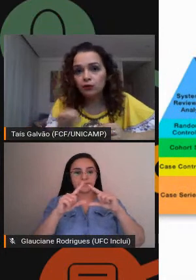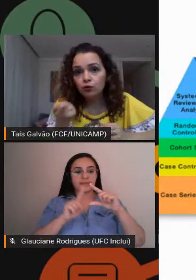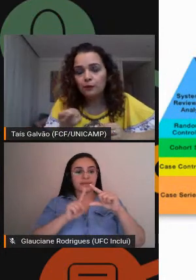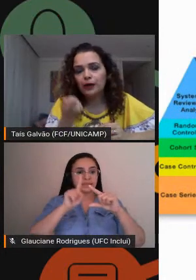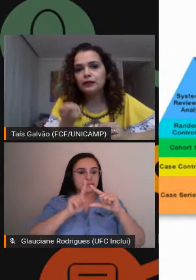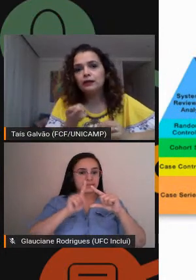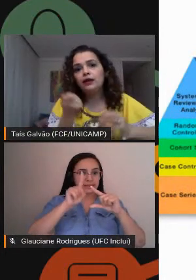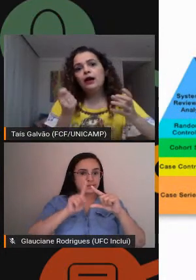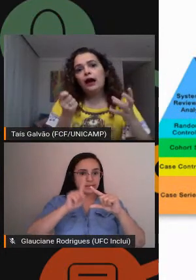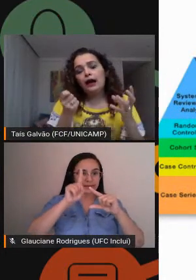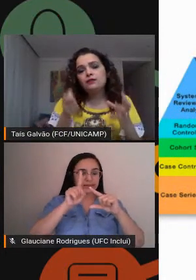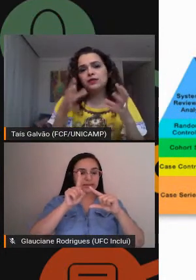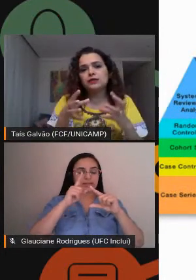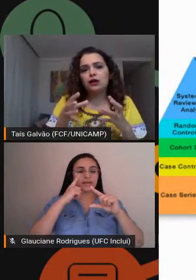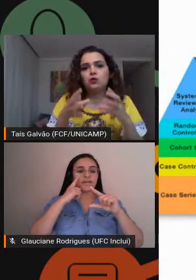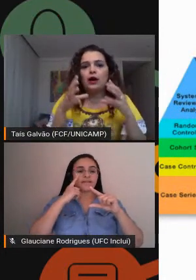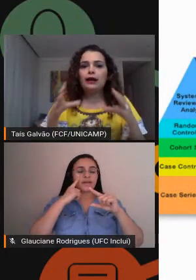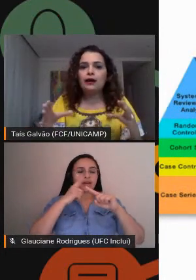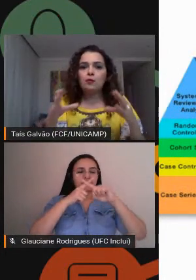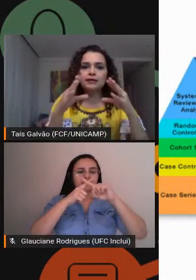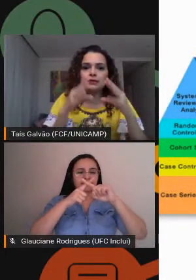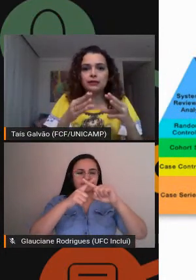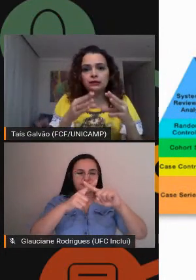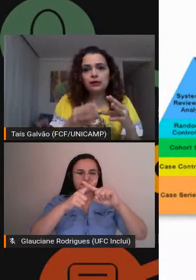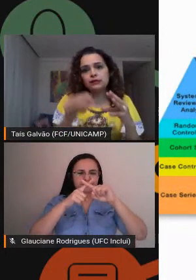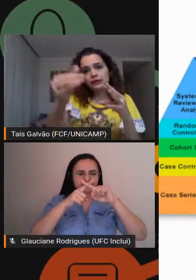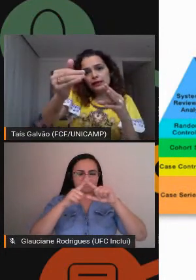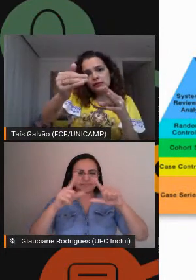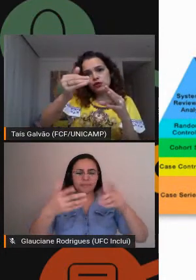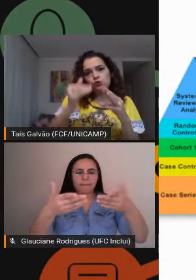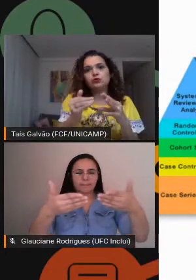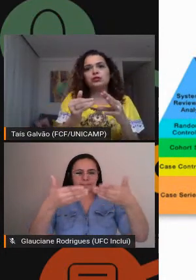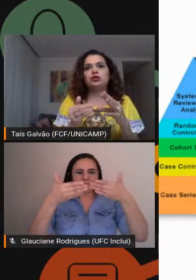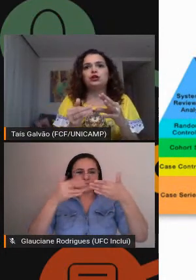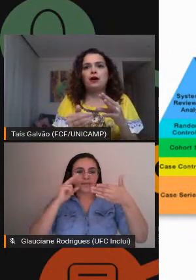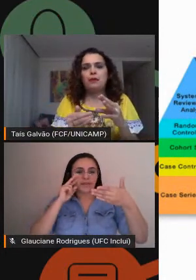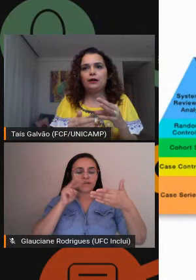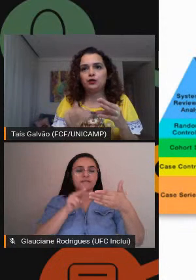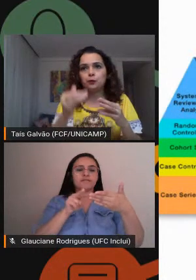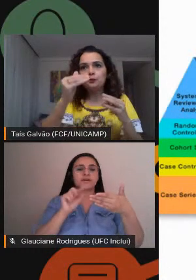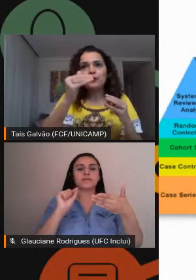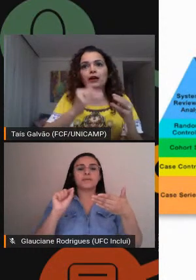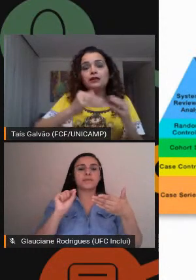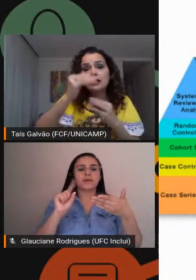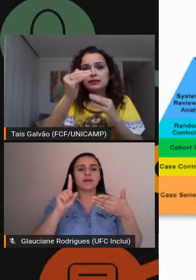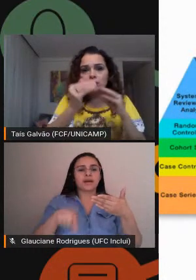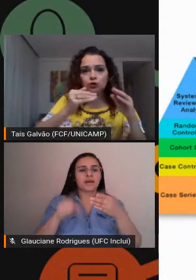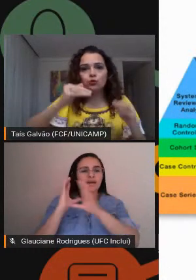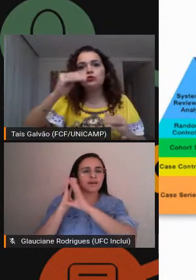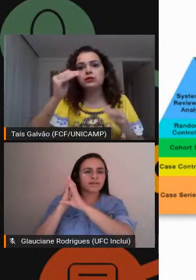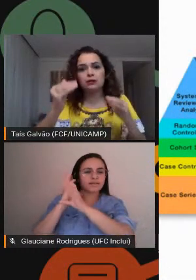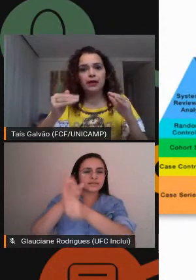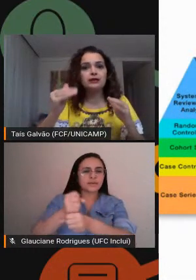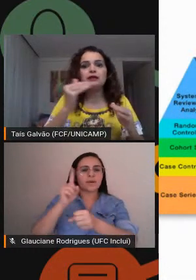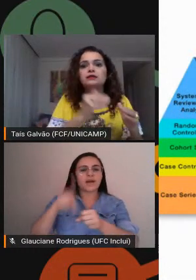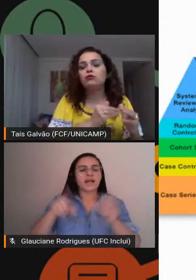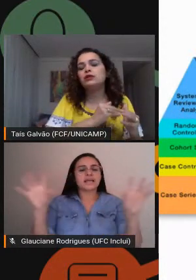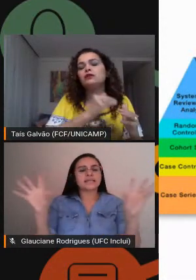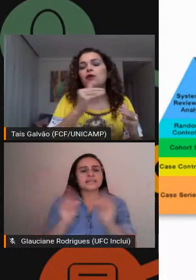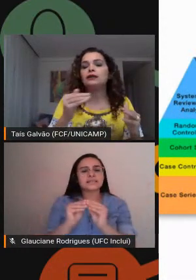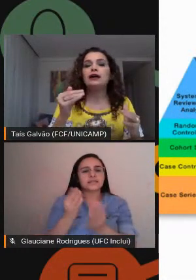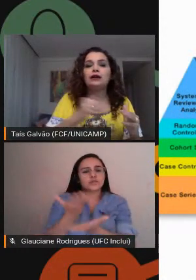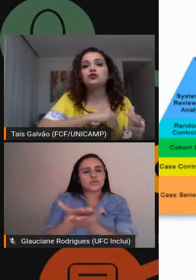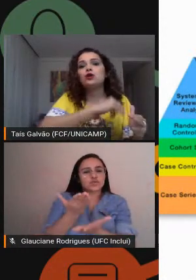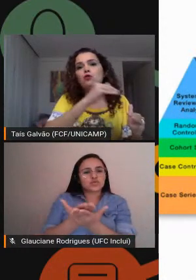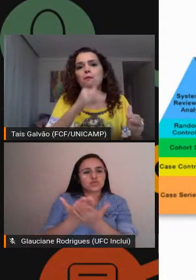com uma lupa ali, a revisão ela é uma síntese desses estudos que estão abaixo. E esses estudos também, eles não